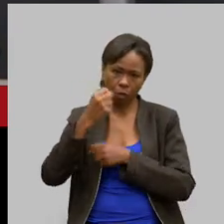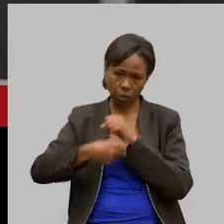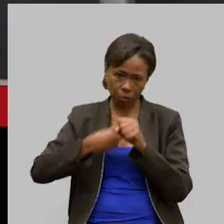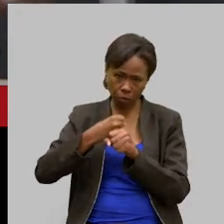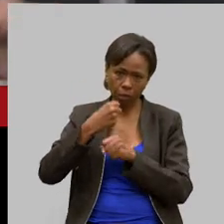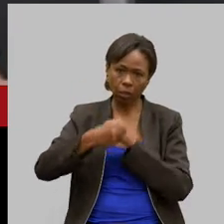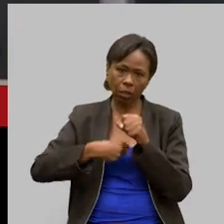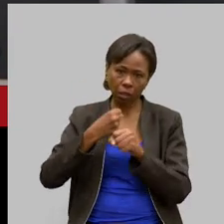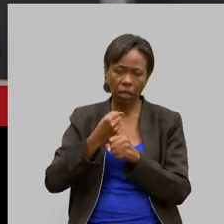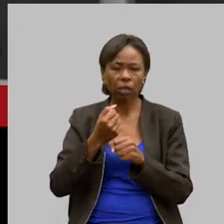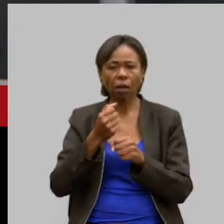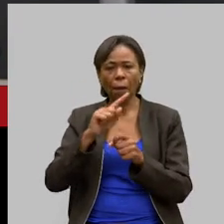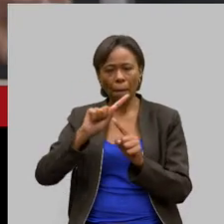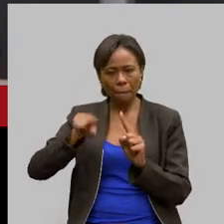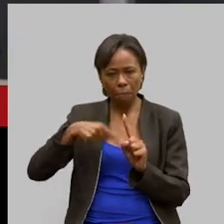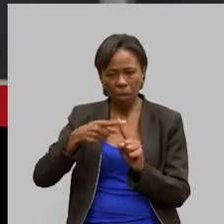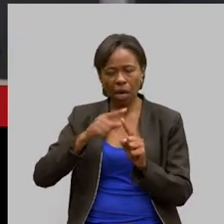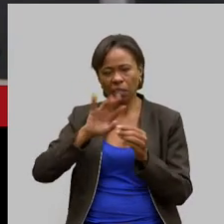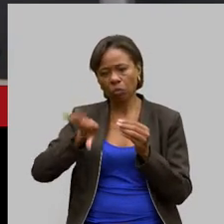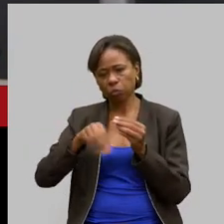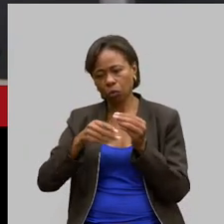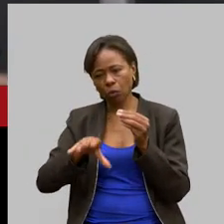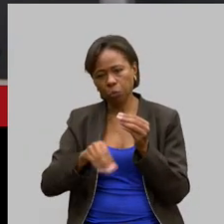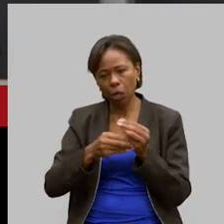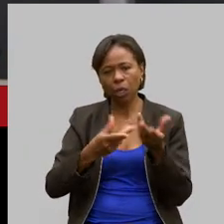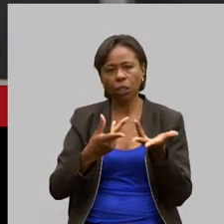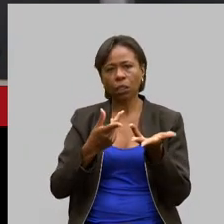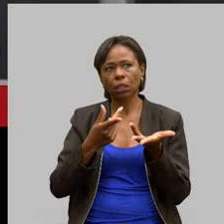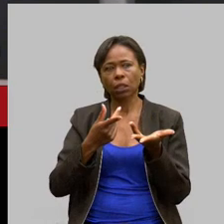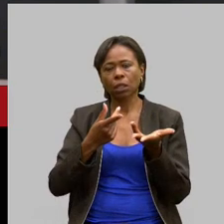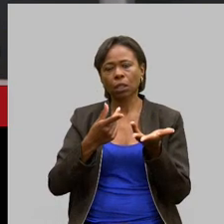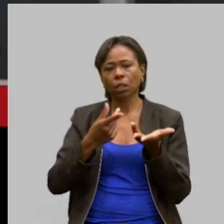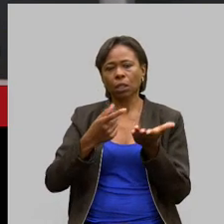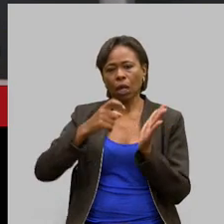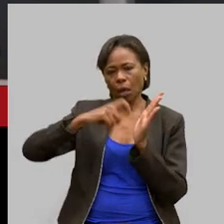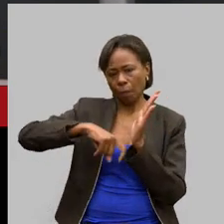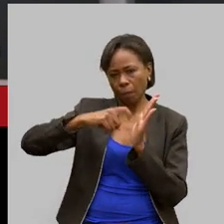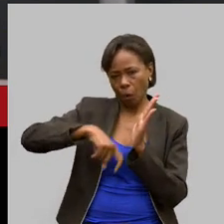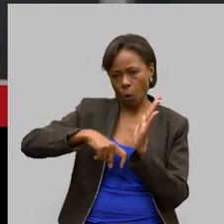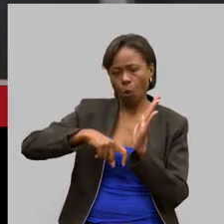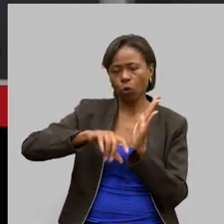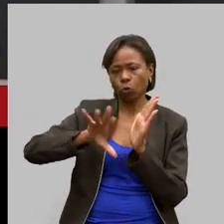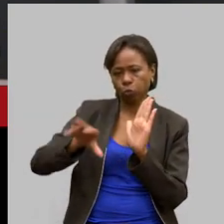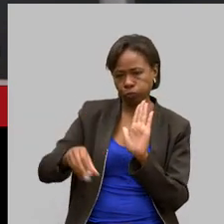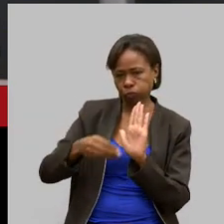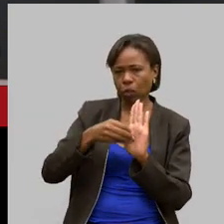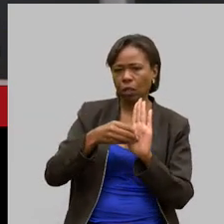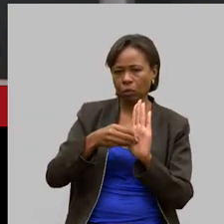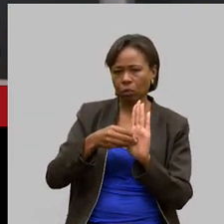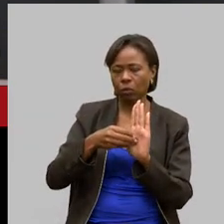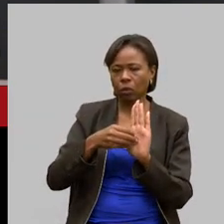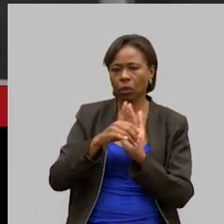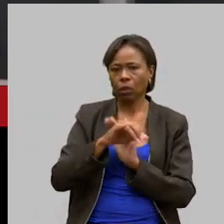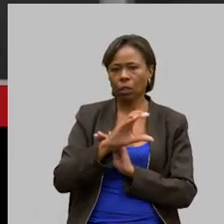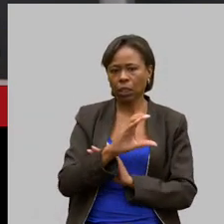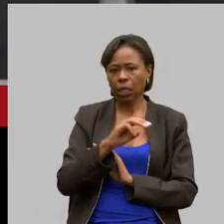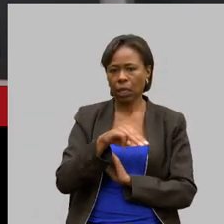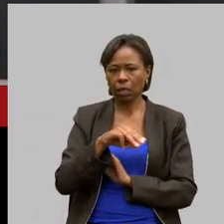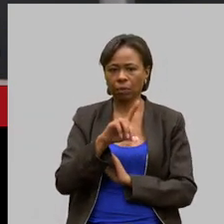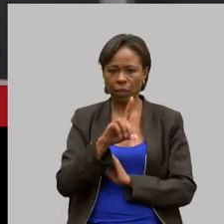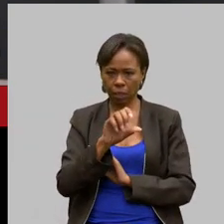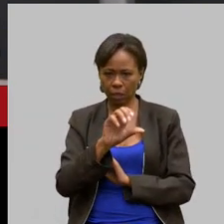subsídios os recursos de Imposto de Renda né que que vem pro cmdca